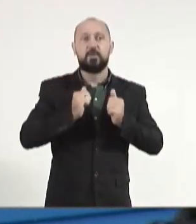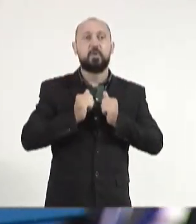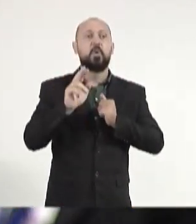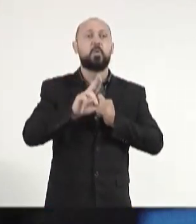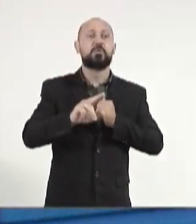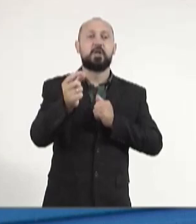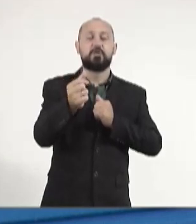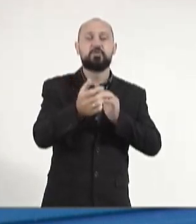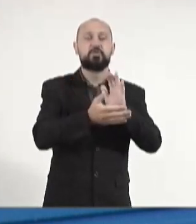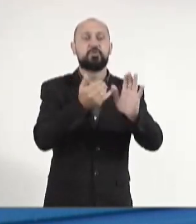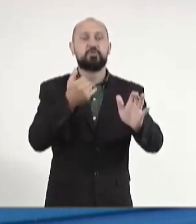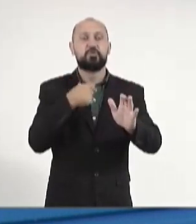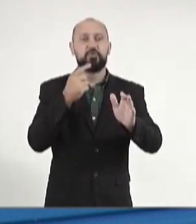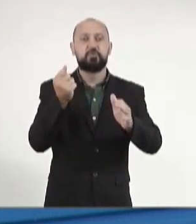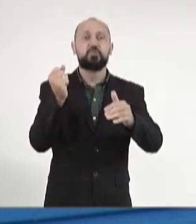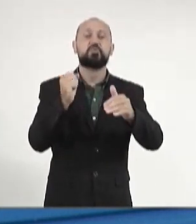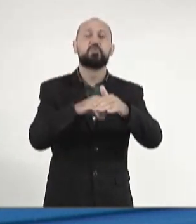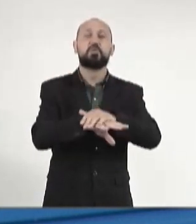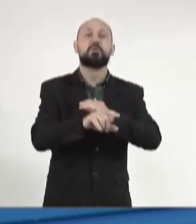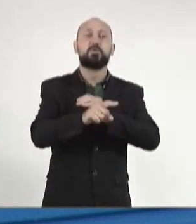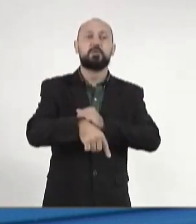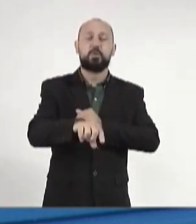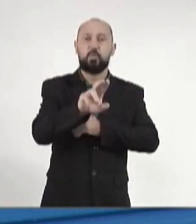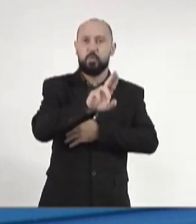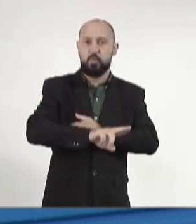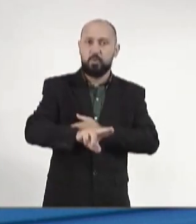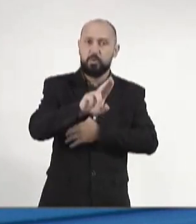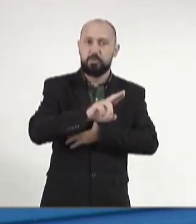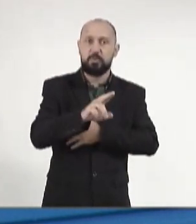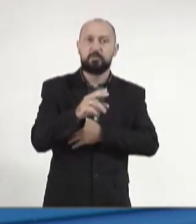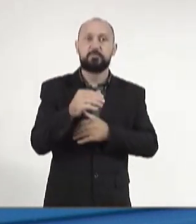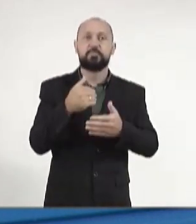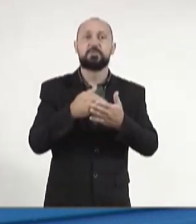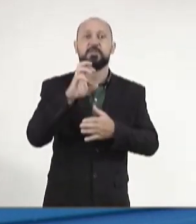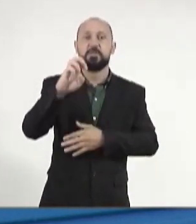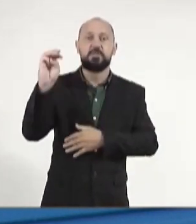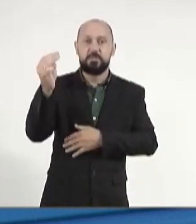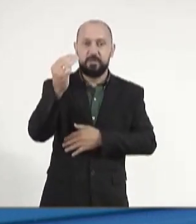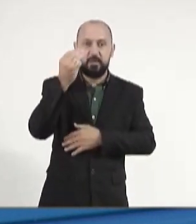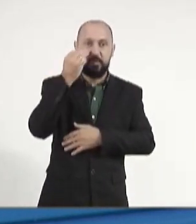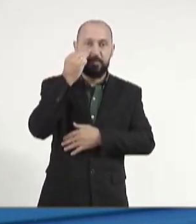de utilizar o recurso proveniente dos rendimentos financeiros no importe de R$